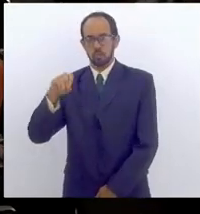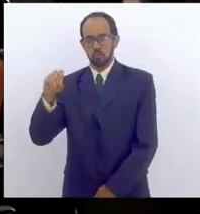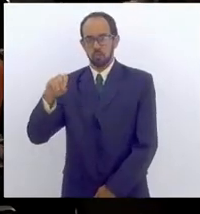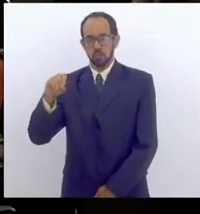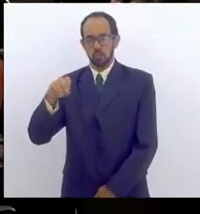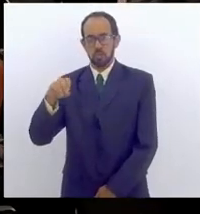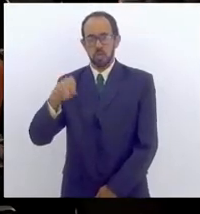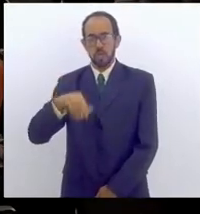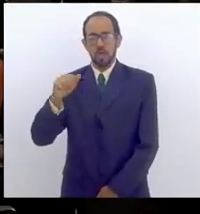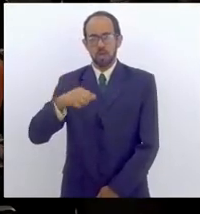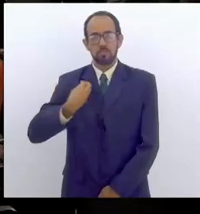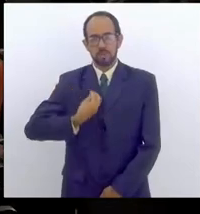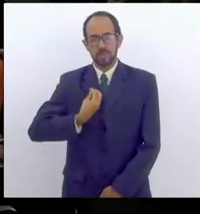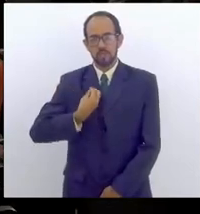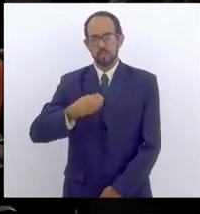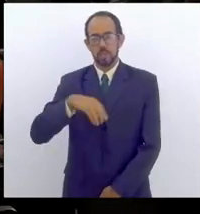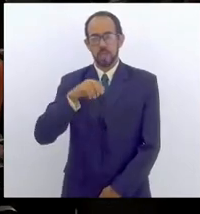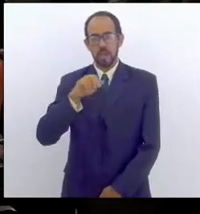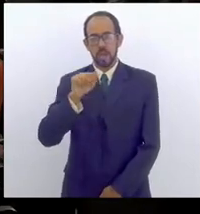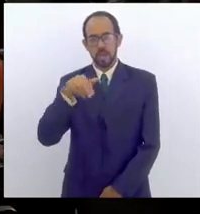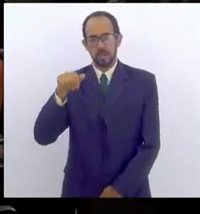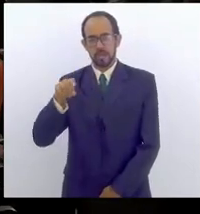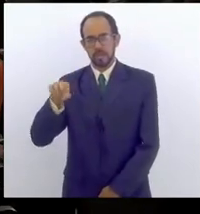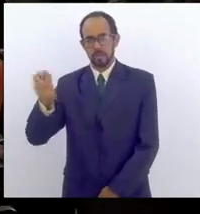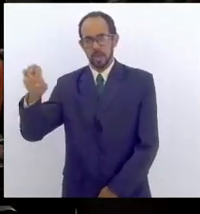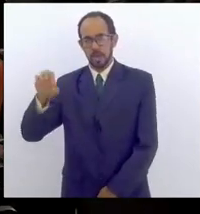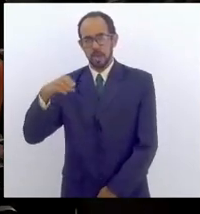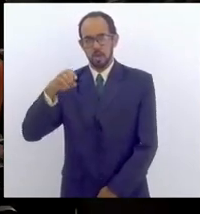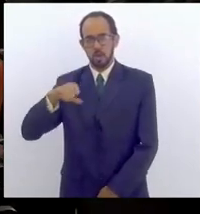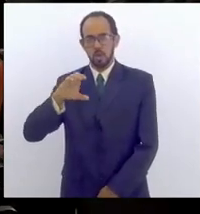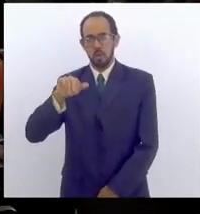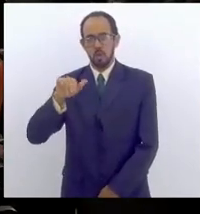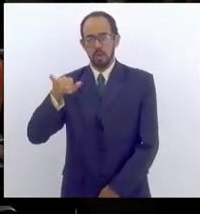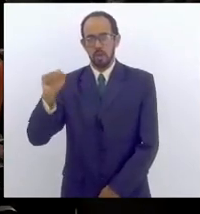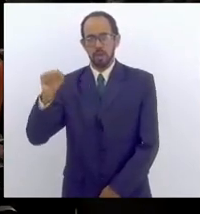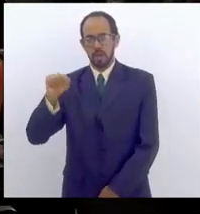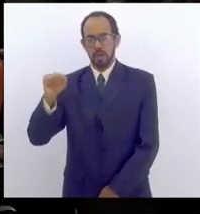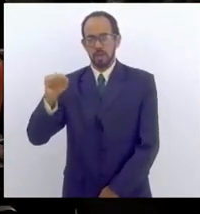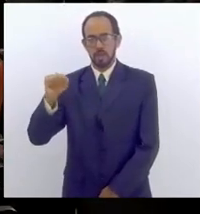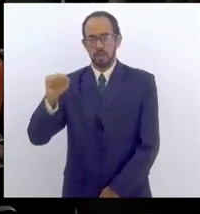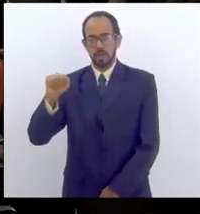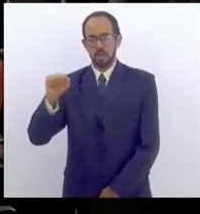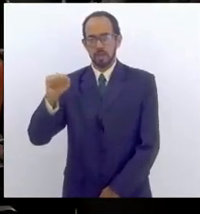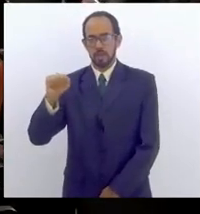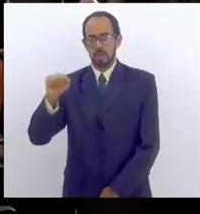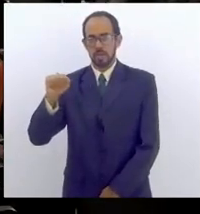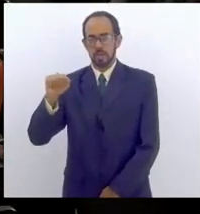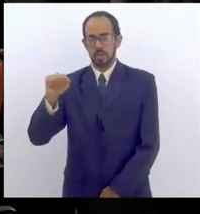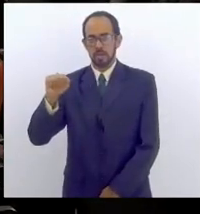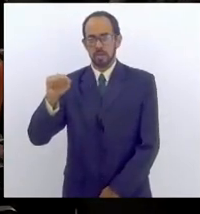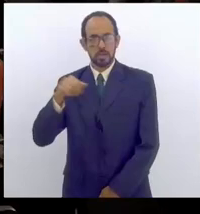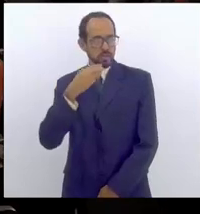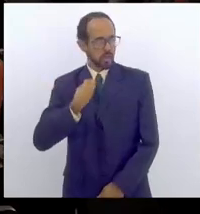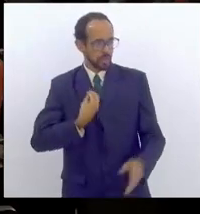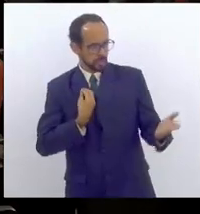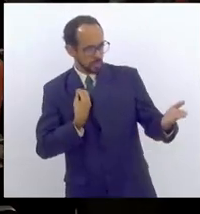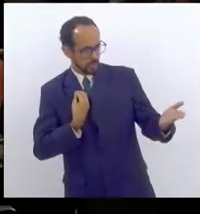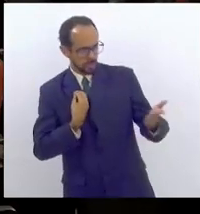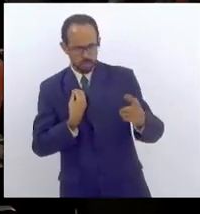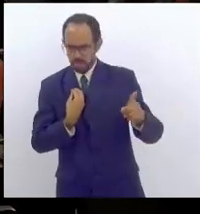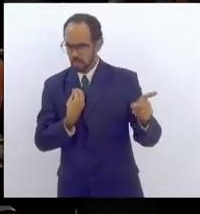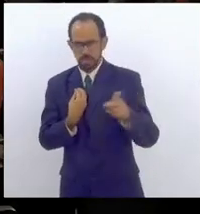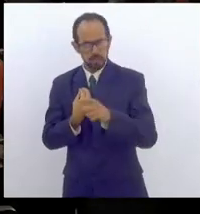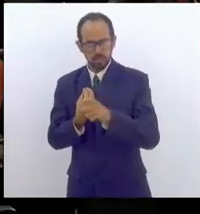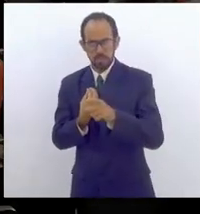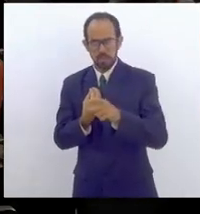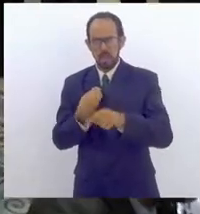André Correia. Vai marcando. André Correia. Está aí? Esse celular de quem quer?